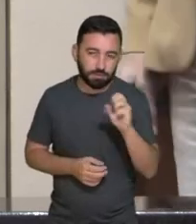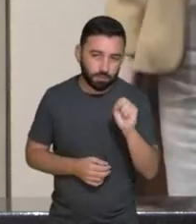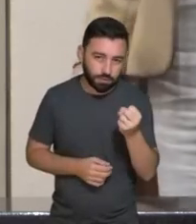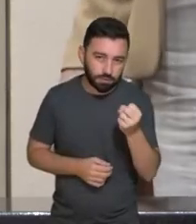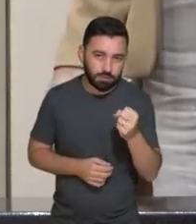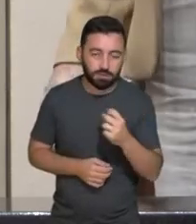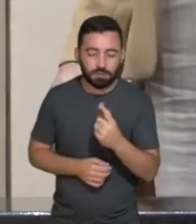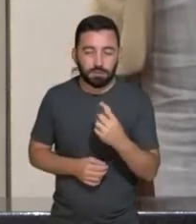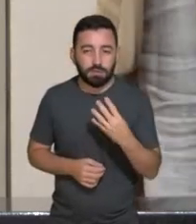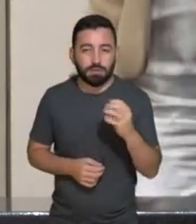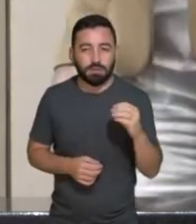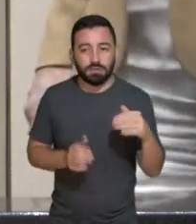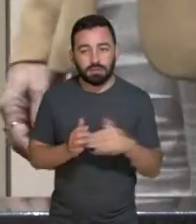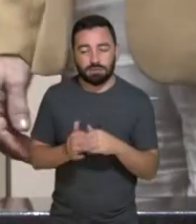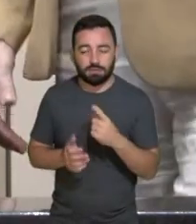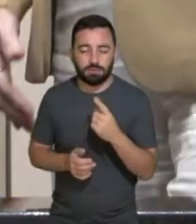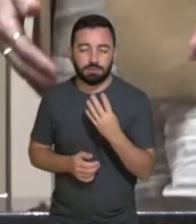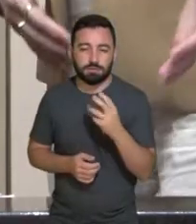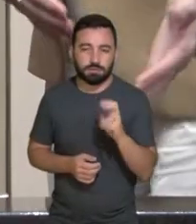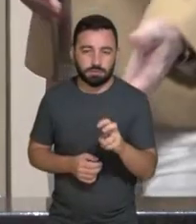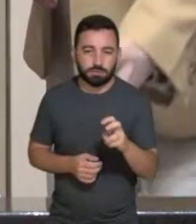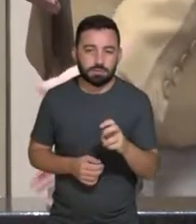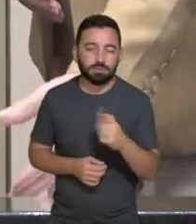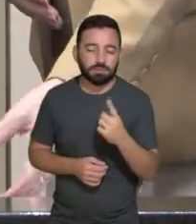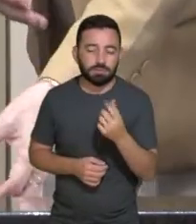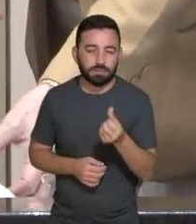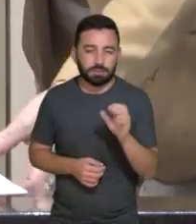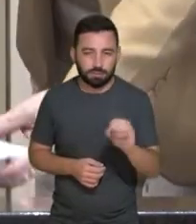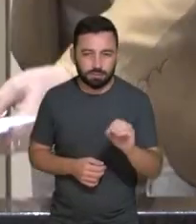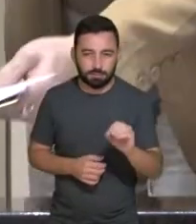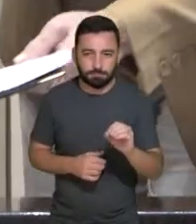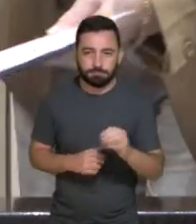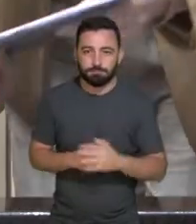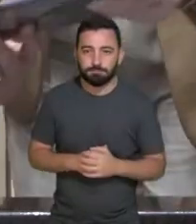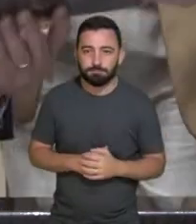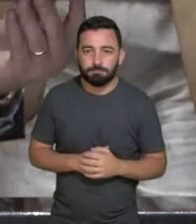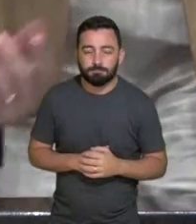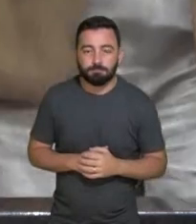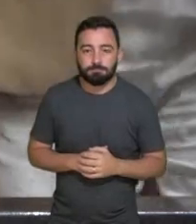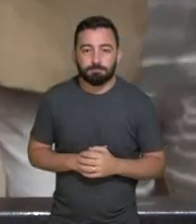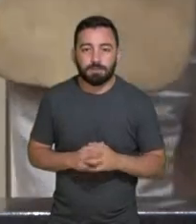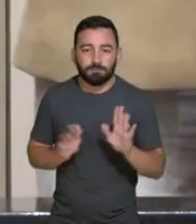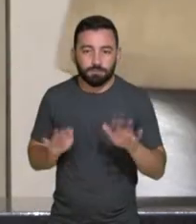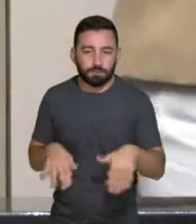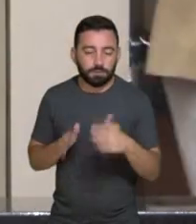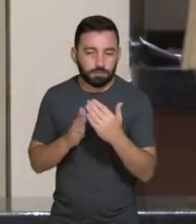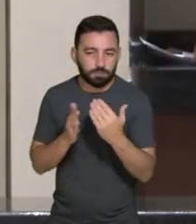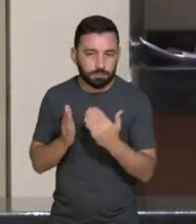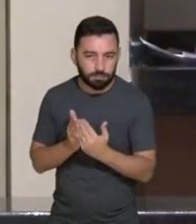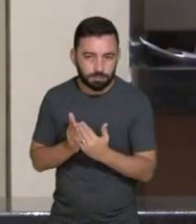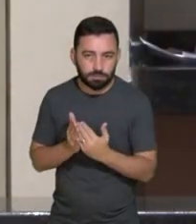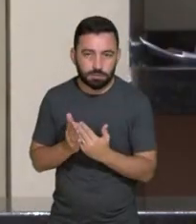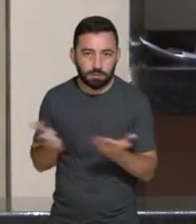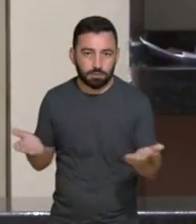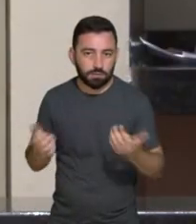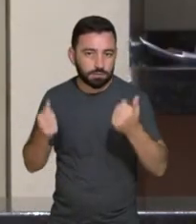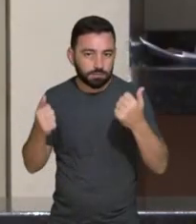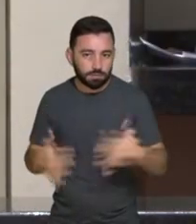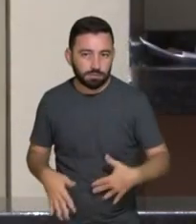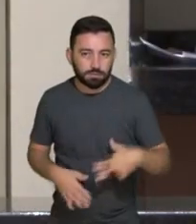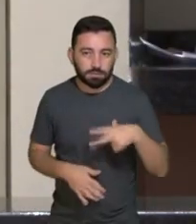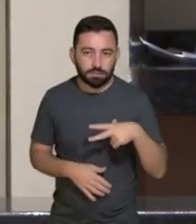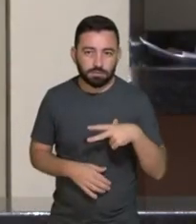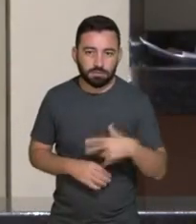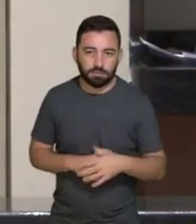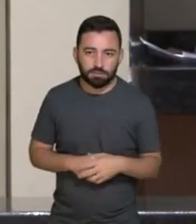145, 158 e 160. Fim da ordem do dia. Passamos às explicações pessoais.